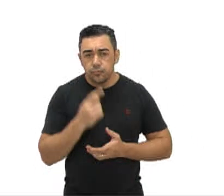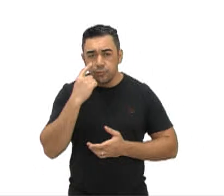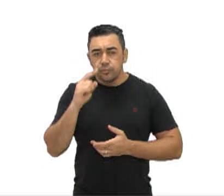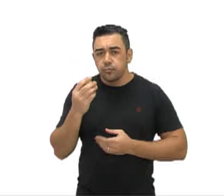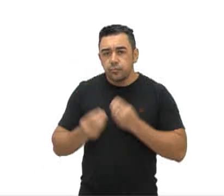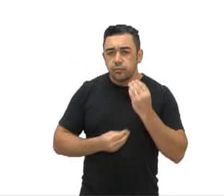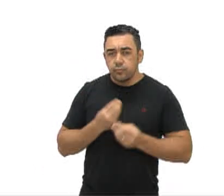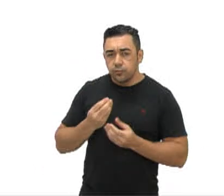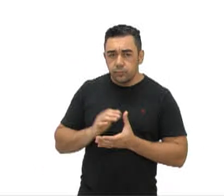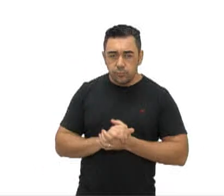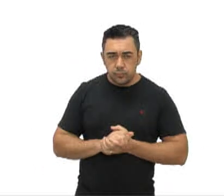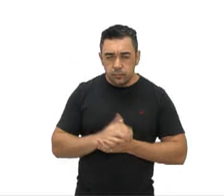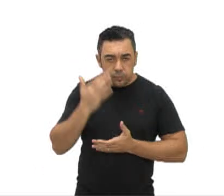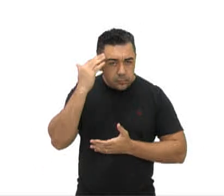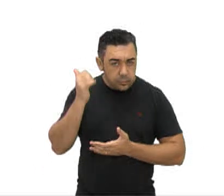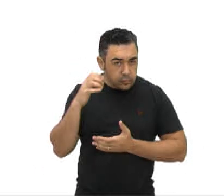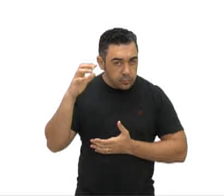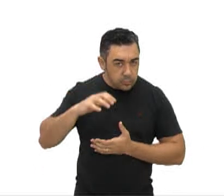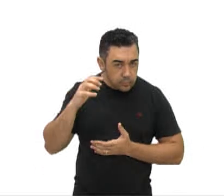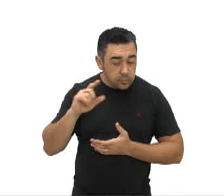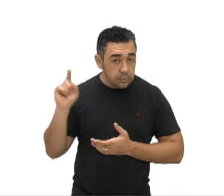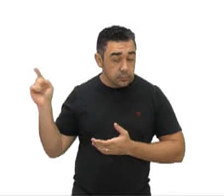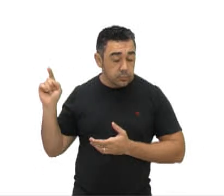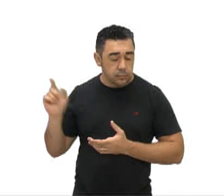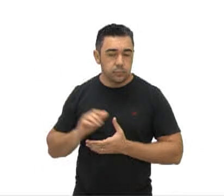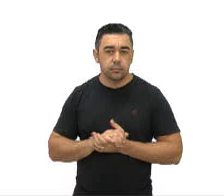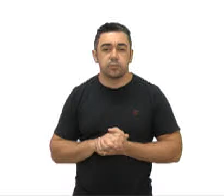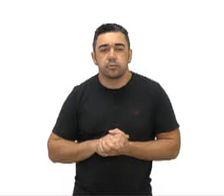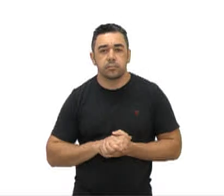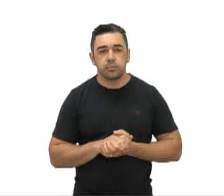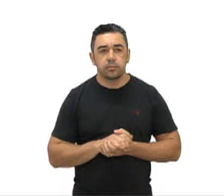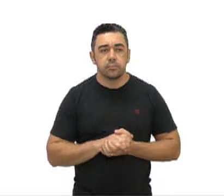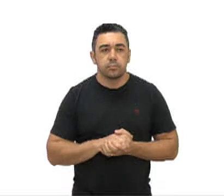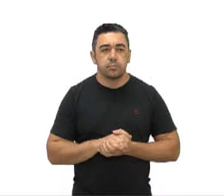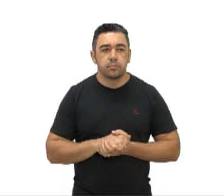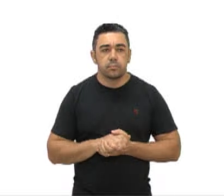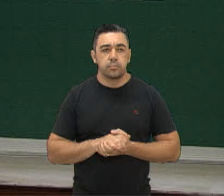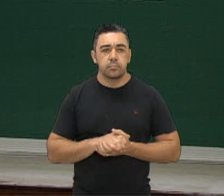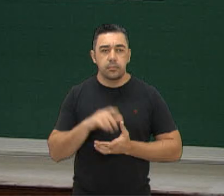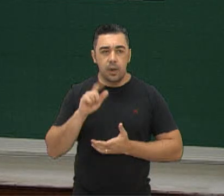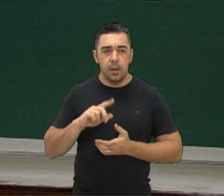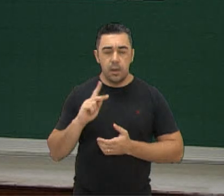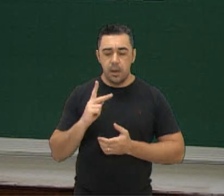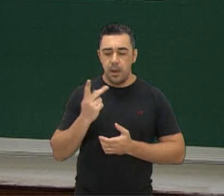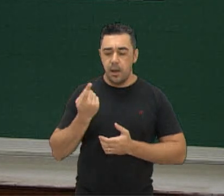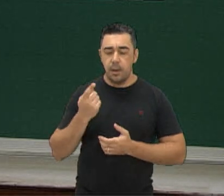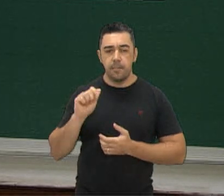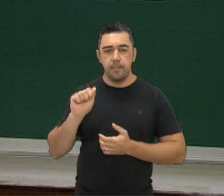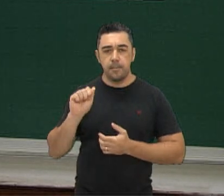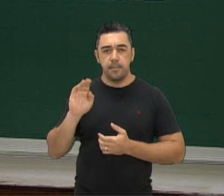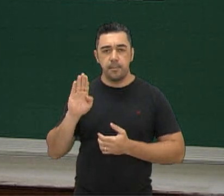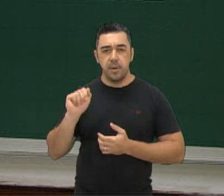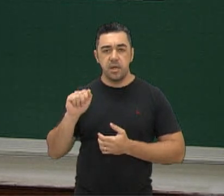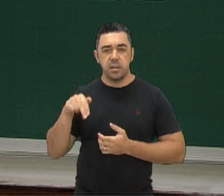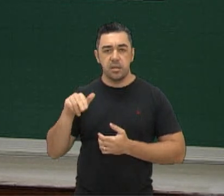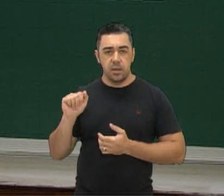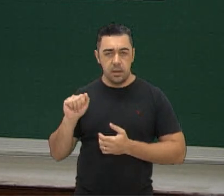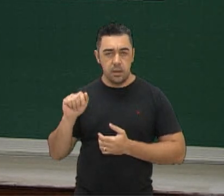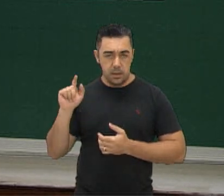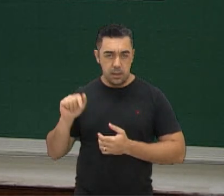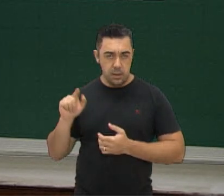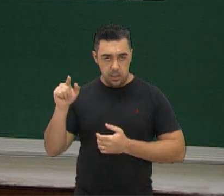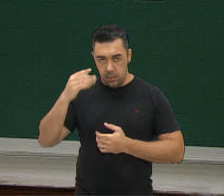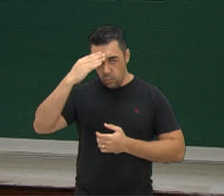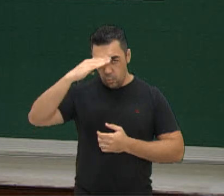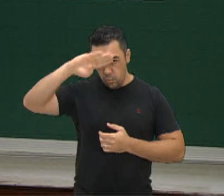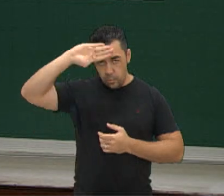previsão de tempo. Uma previsão de tempo para La Habana. Para quem não sabe, La Habana fica lá em